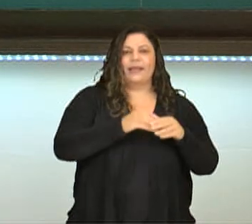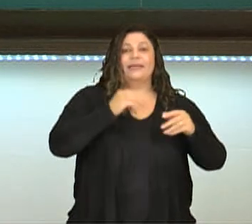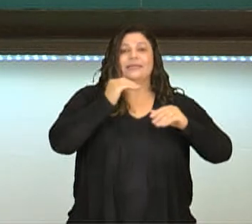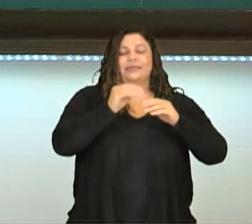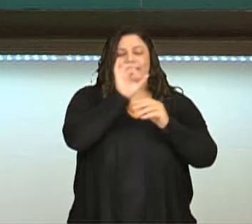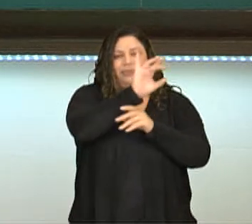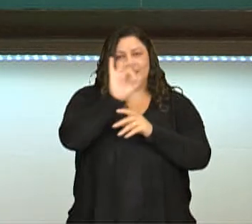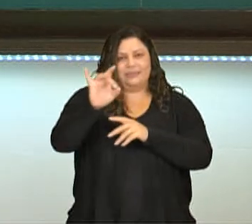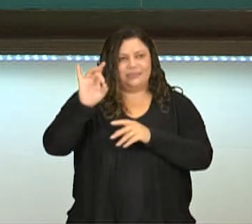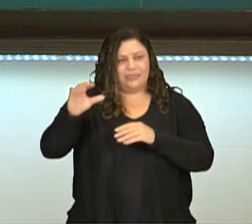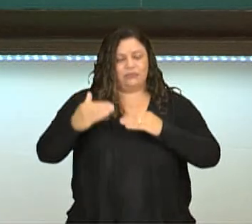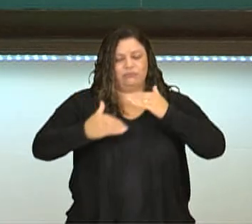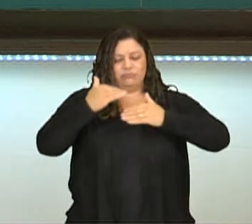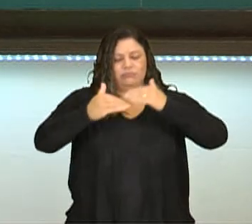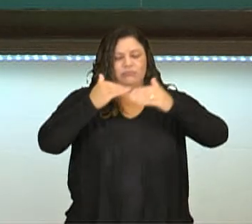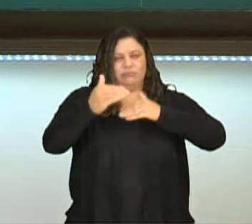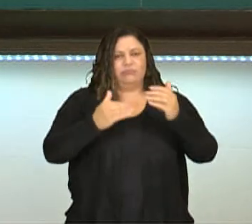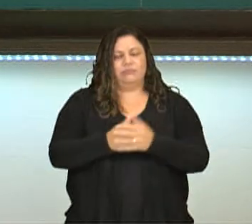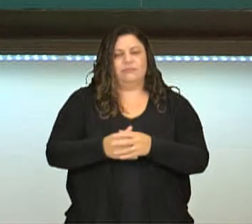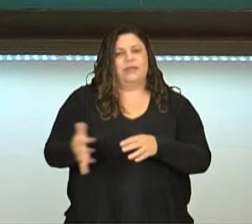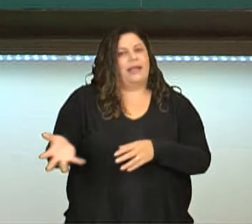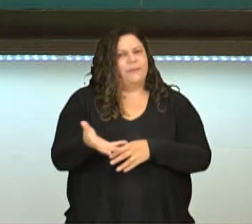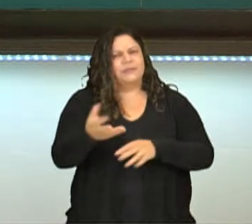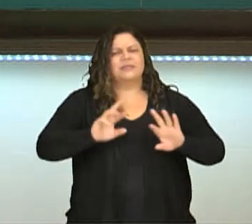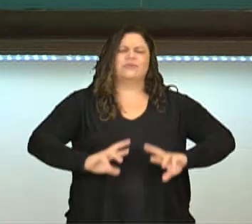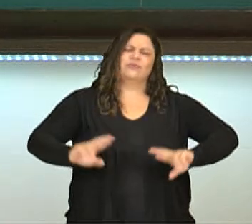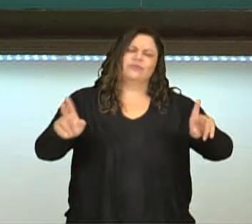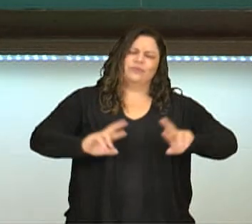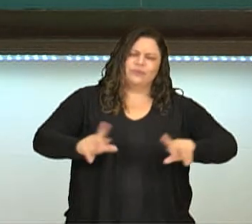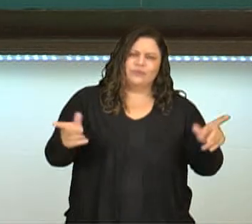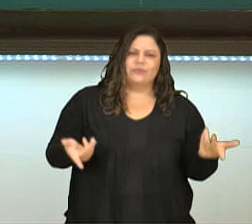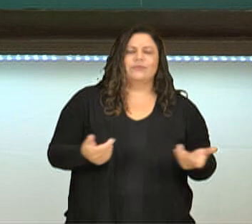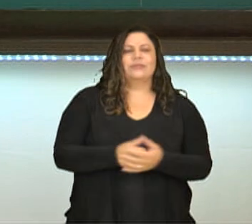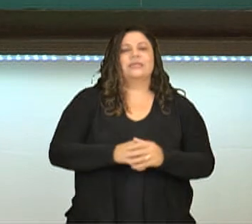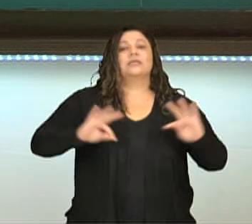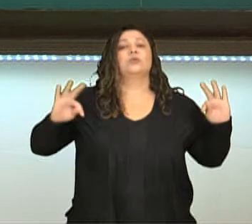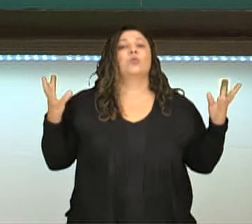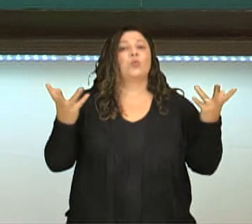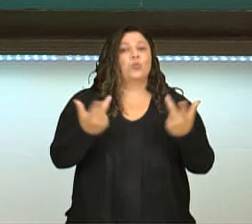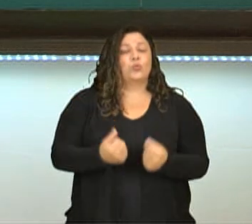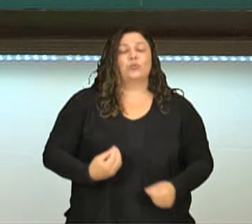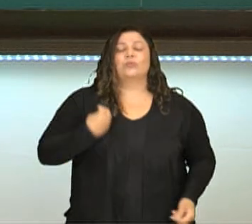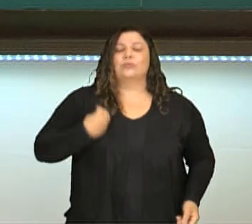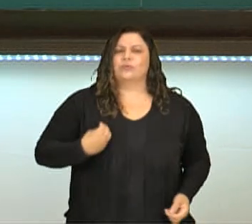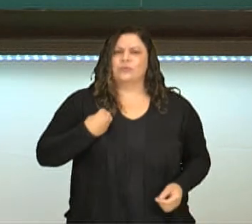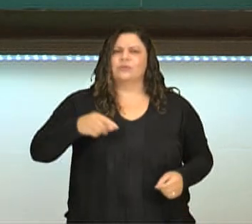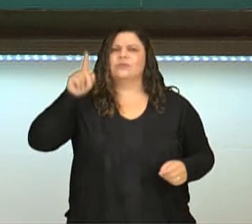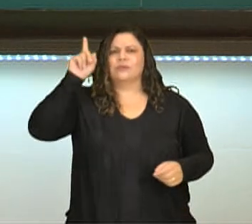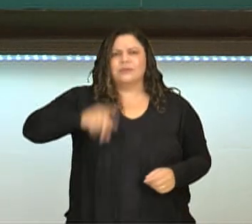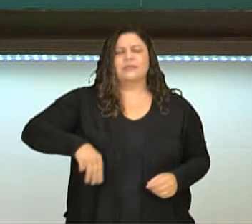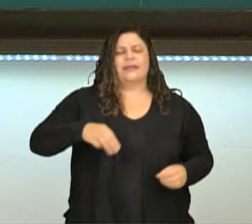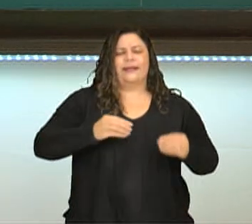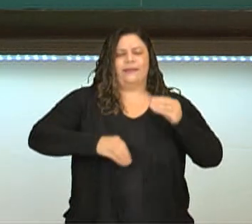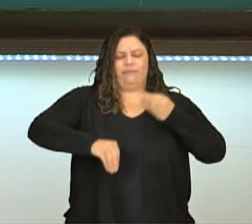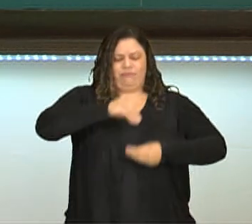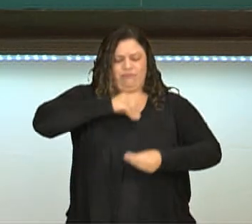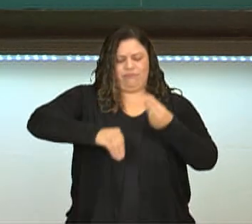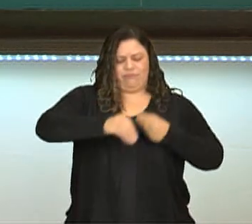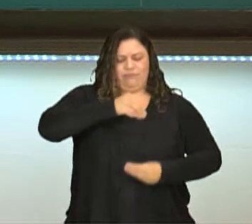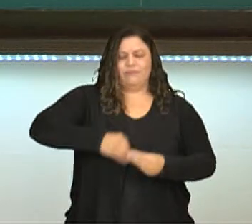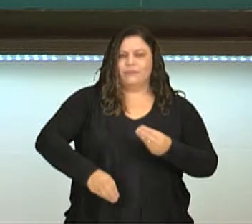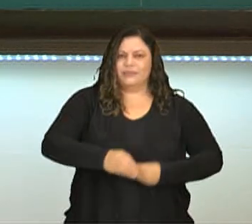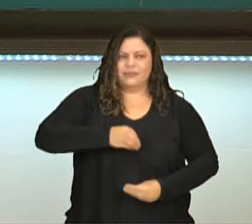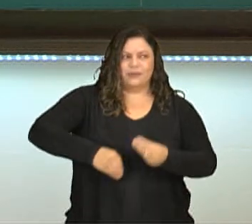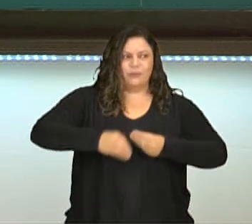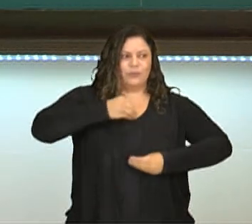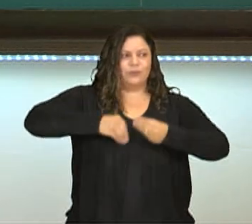de crescimento em velocidades diferentes também. Todos os seres têm metabolismo, tá, gente? Com isso, tem aqueles